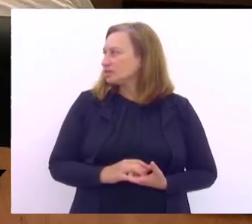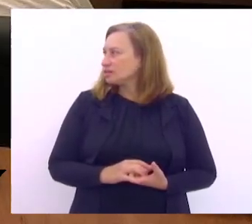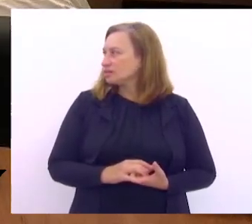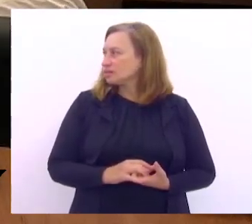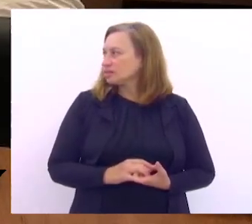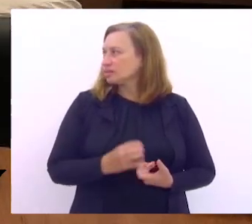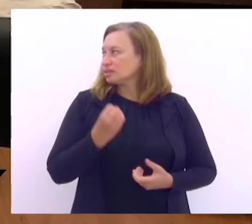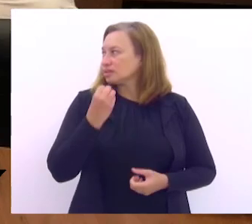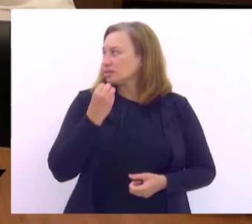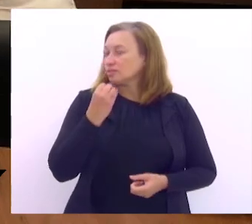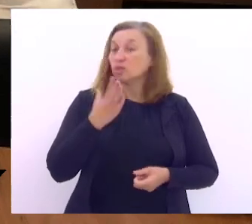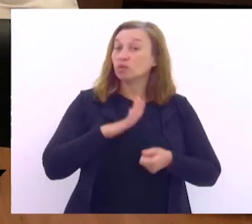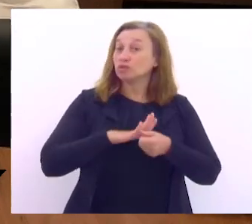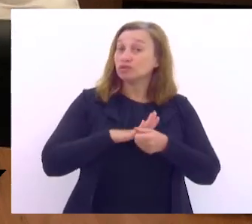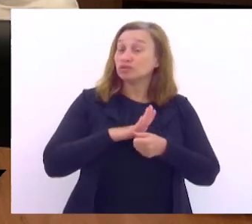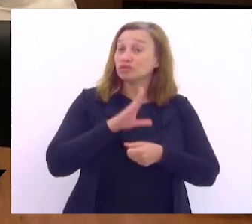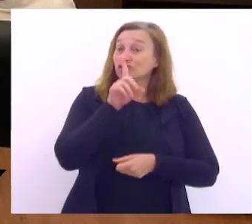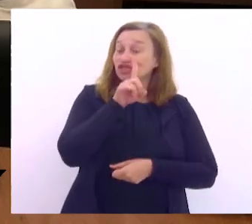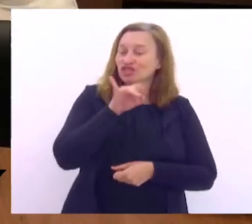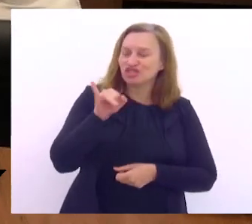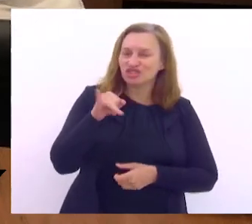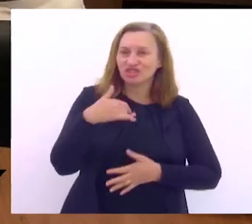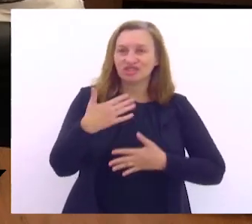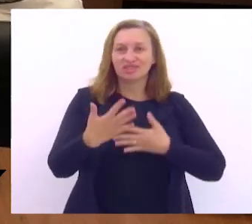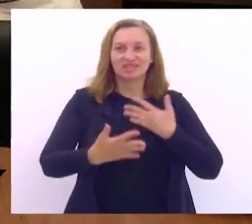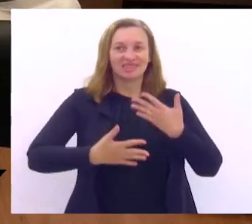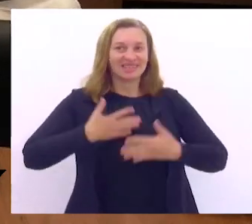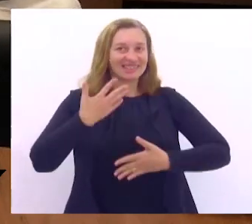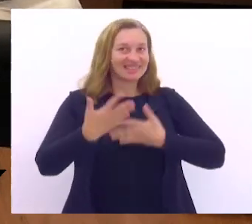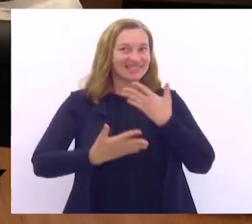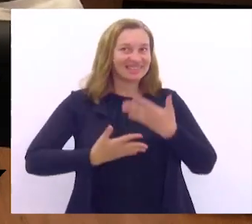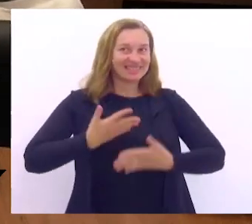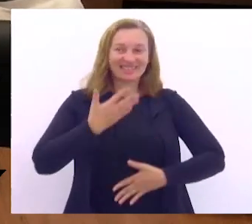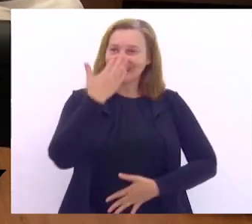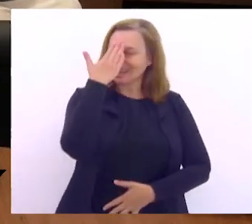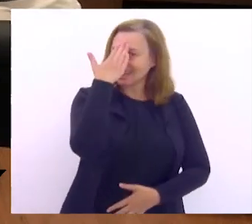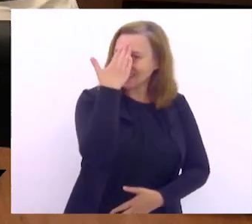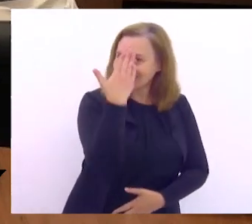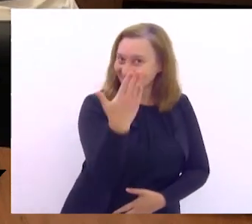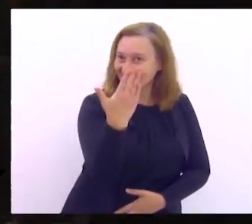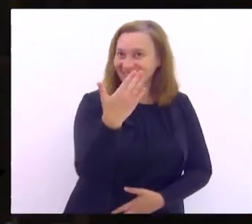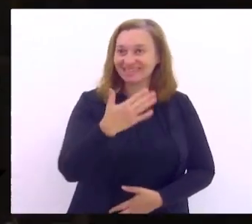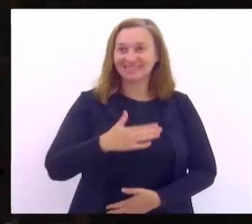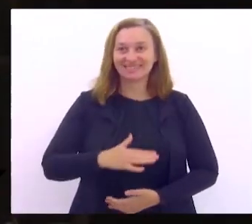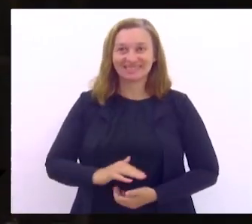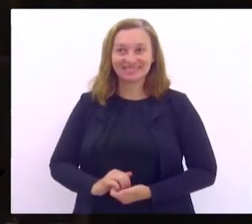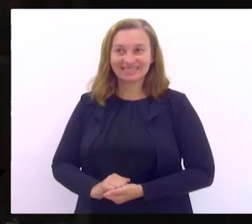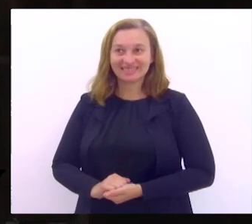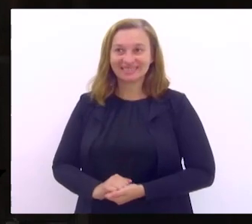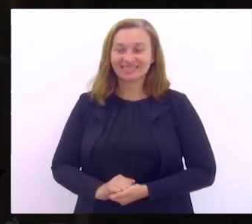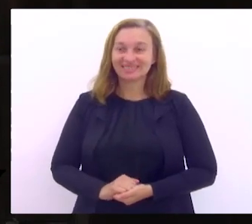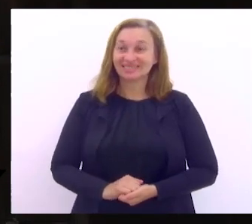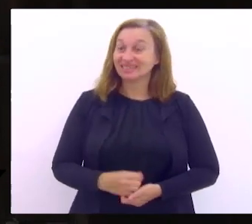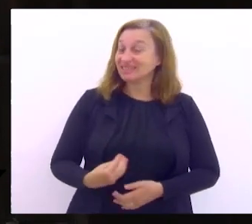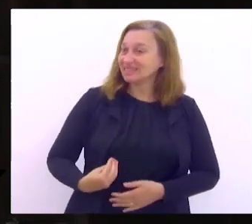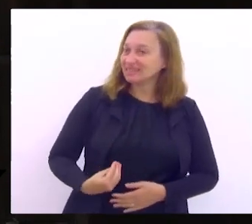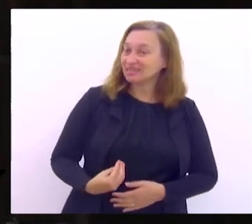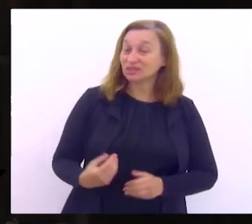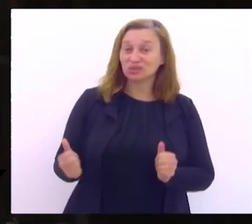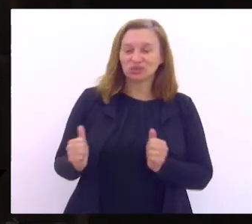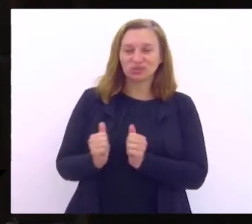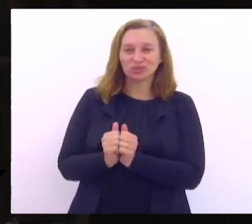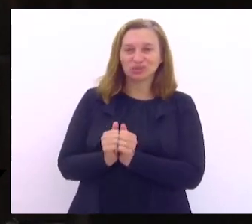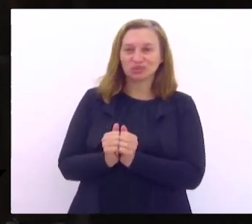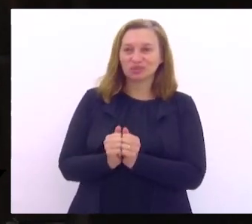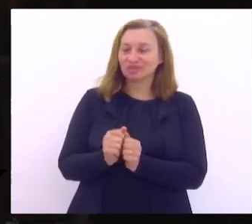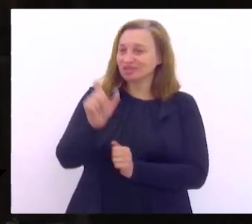Bom dia, é uma honra estar aqui, agradeço. É uma honra estar aqui na presença de atletas